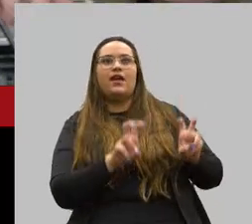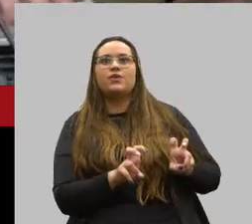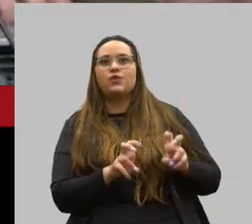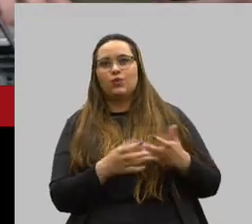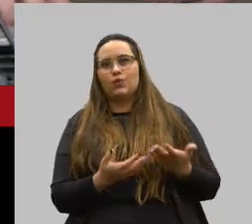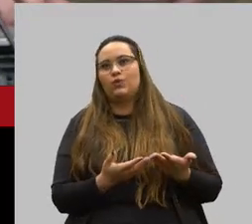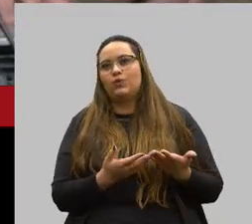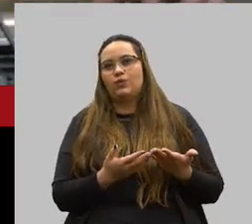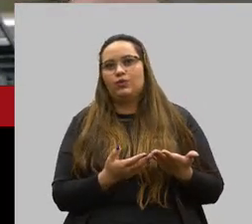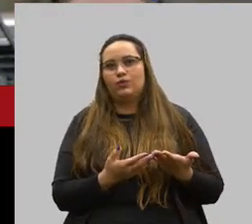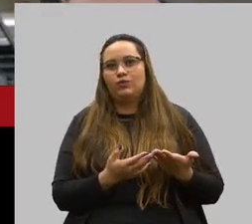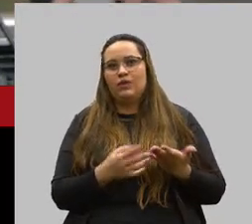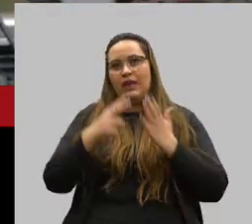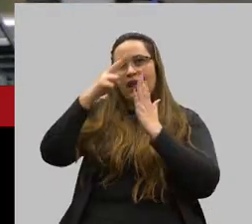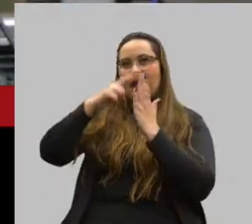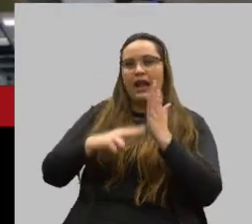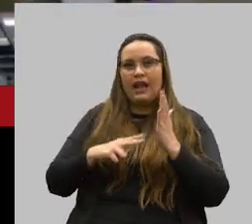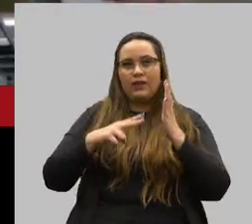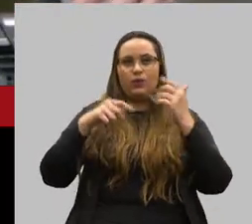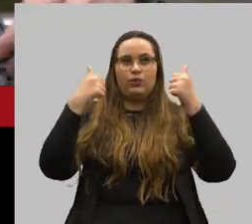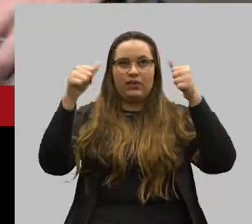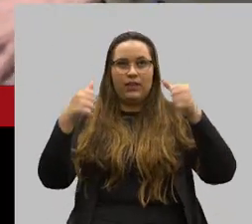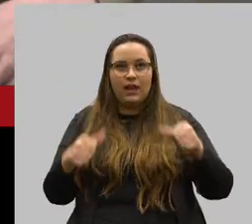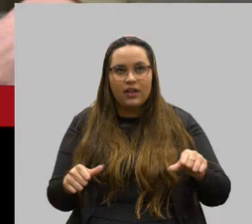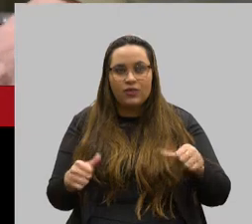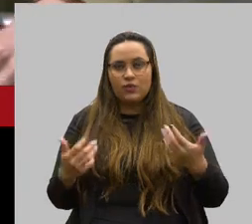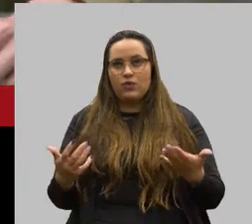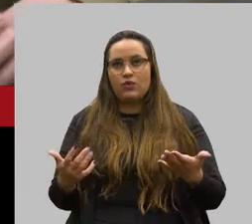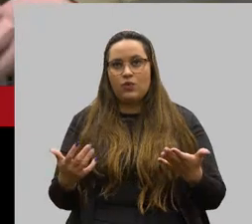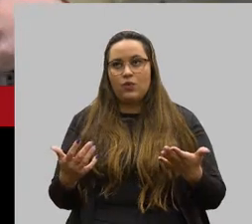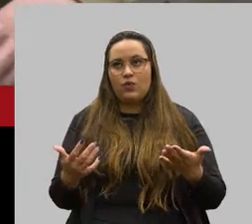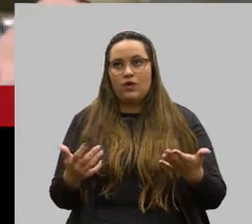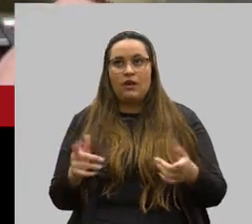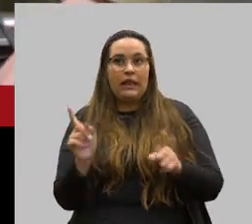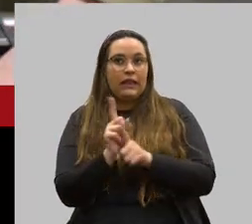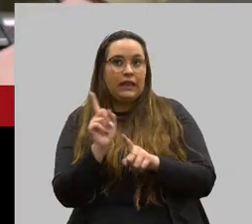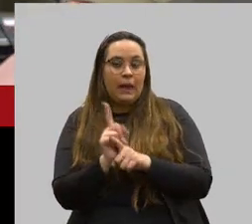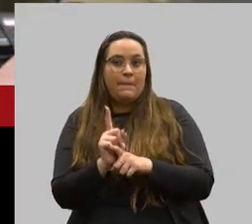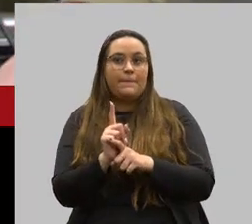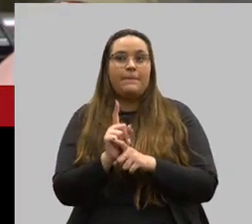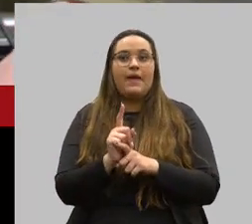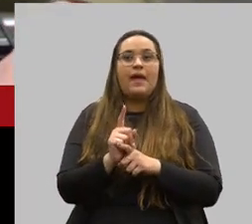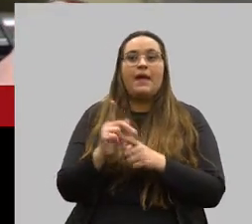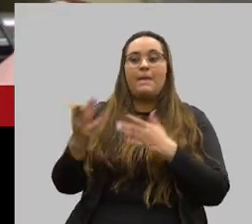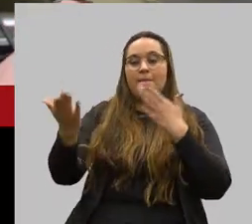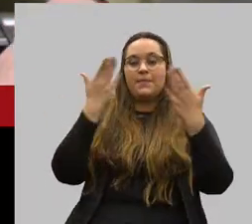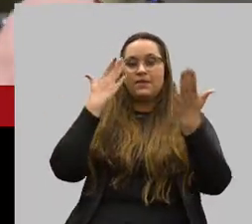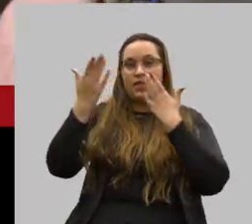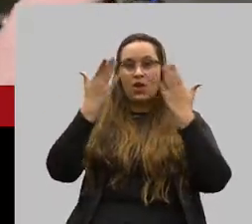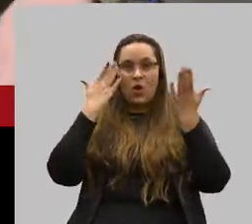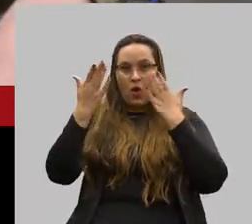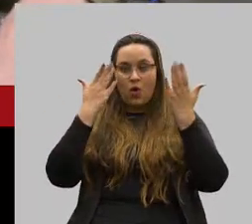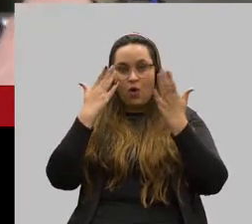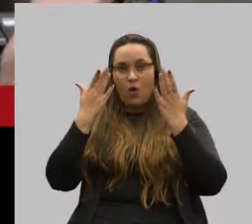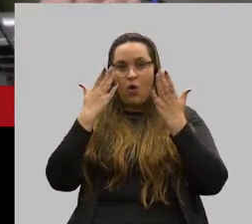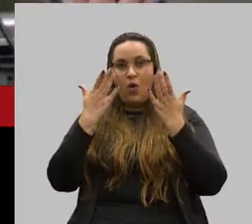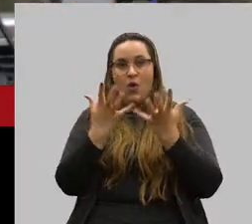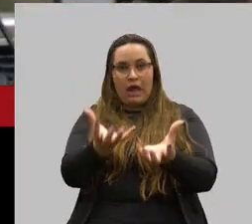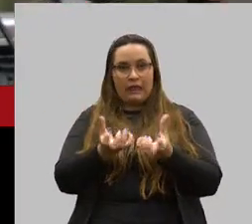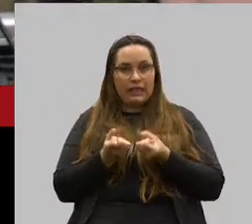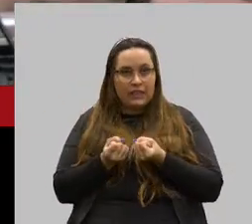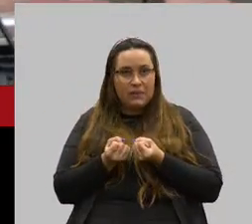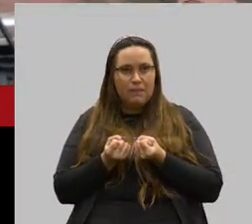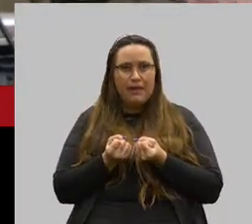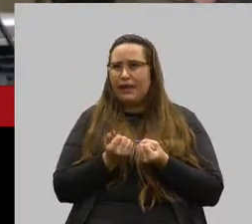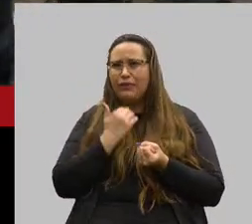cartilha ou disponibilizar o plantão psicológico podem não ser suficientes Então acho que ficar brigando